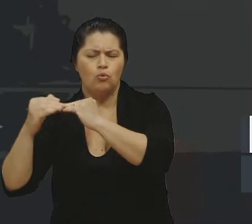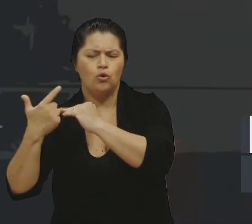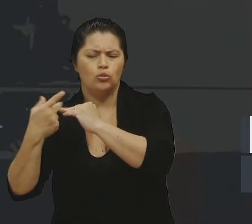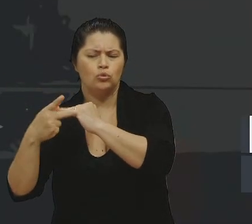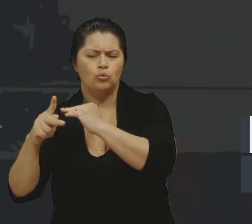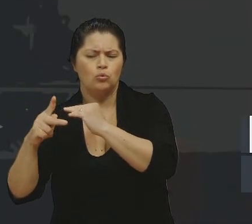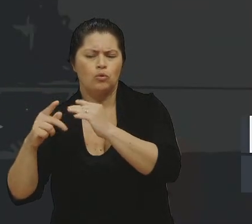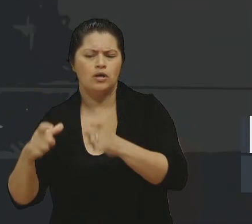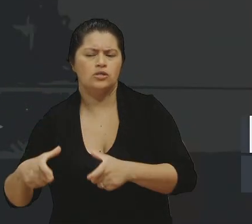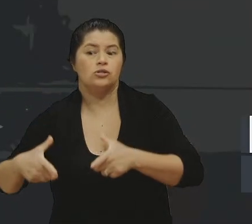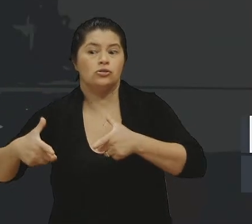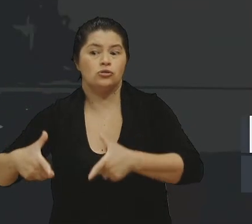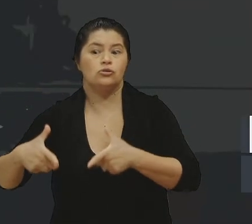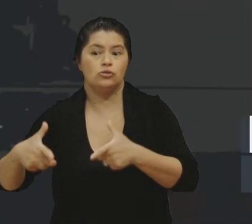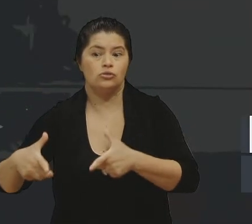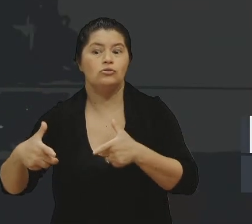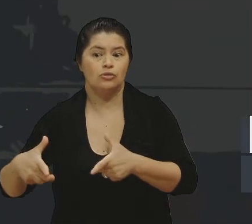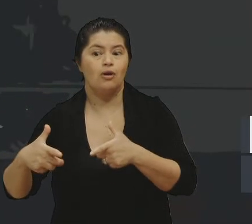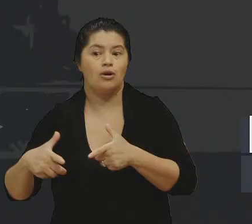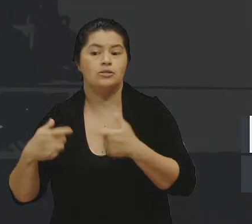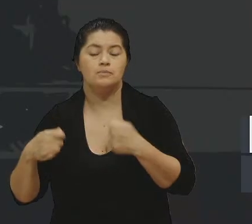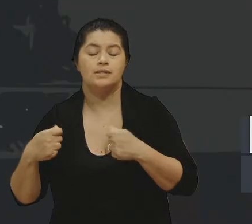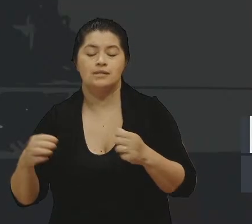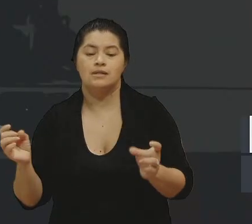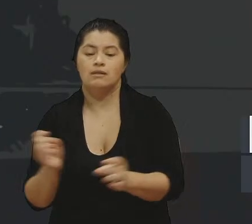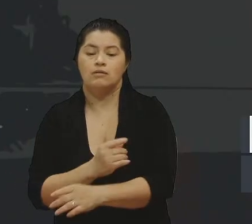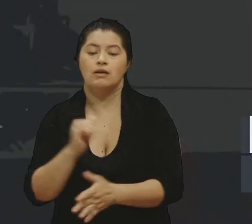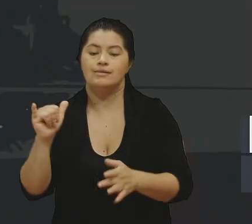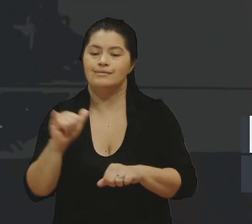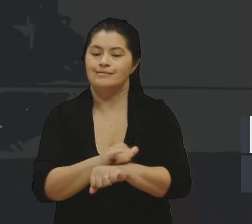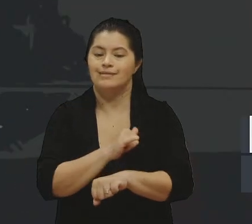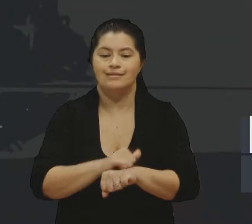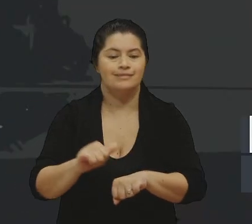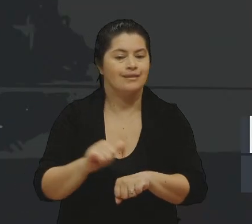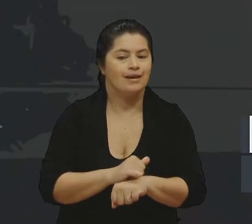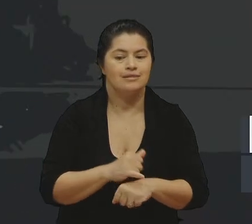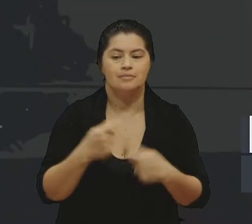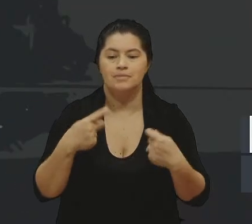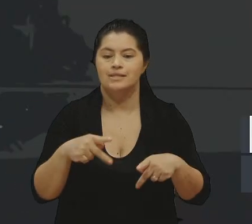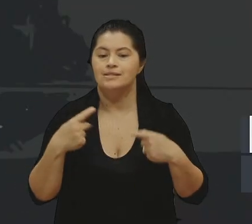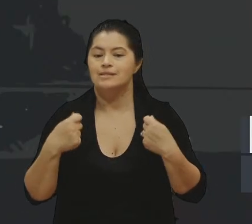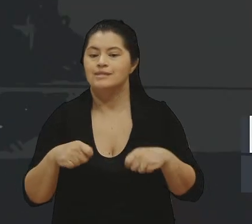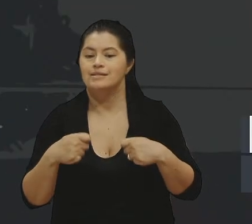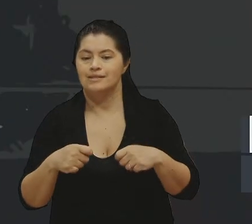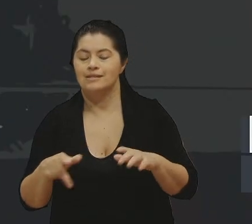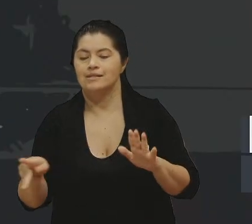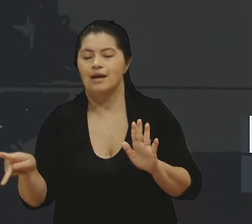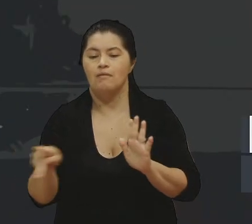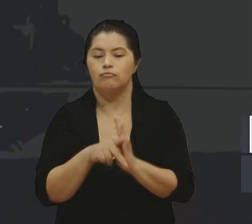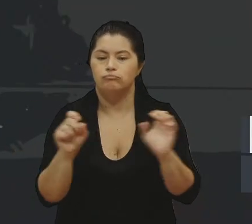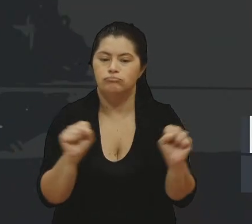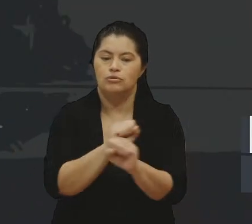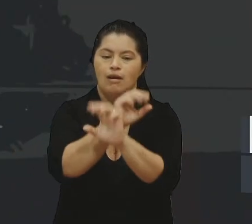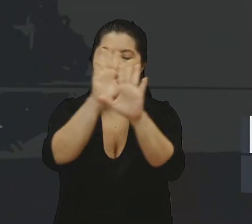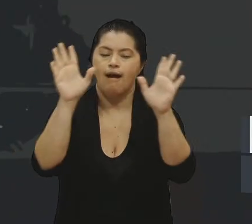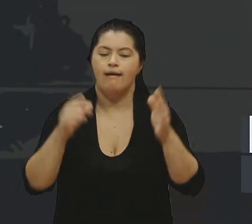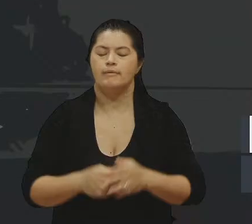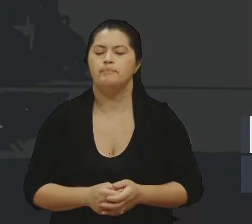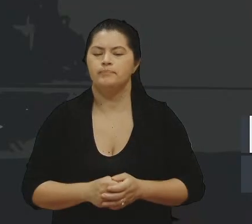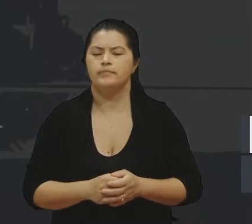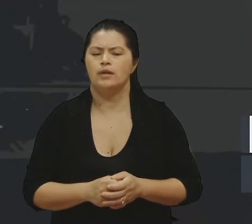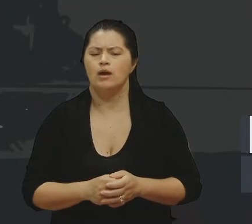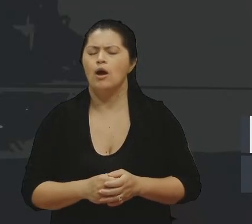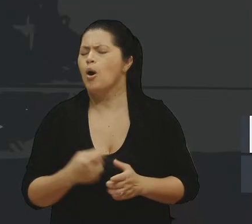Lembre que sorte é te encontrar preparado. A estratégia e a clareza tem que ser de vocês que são empresários. Descubra por que seu cliente